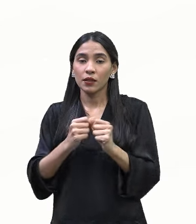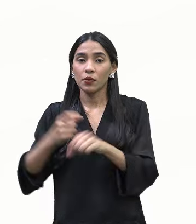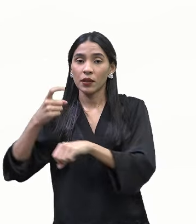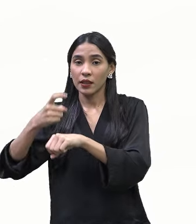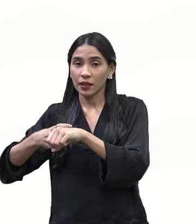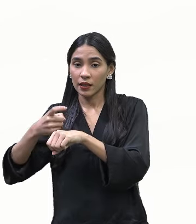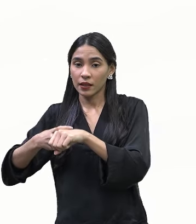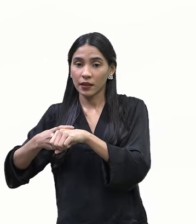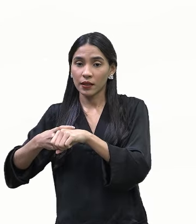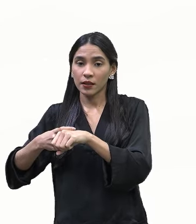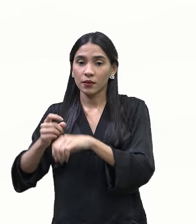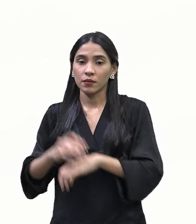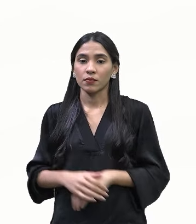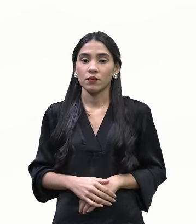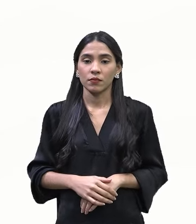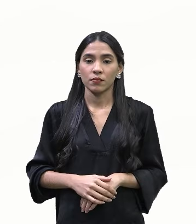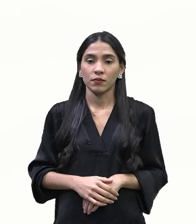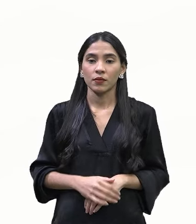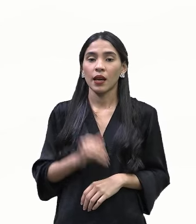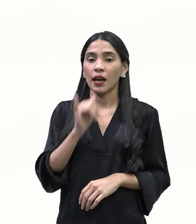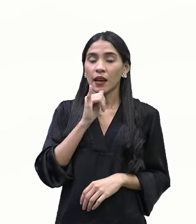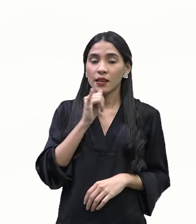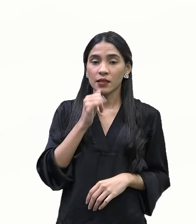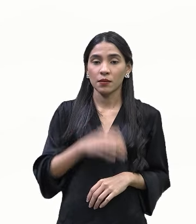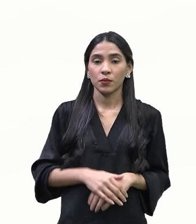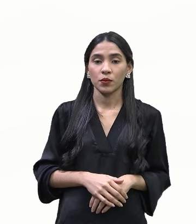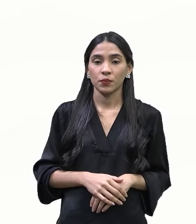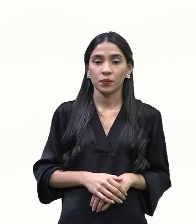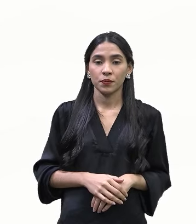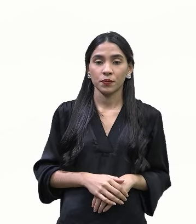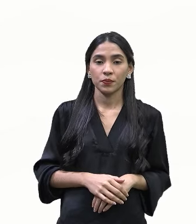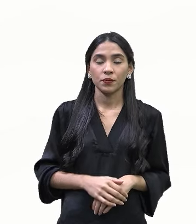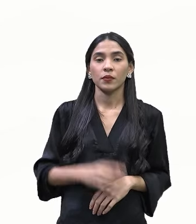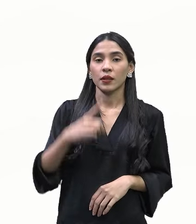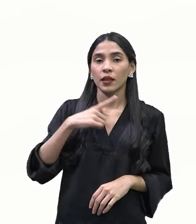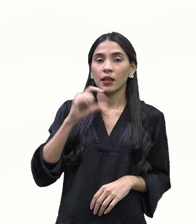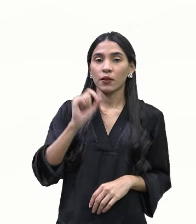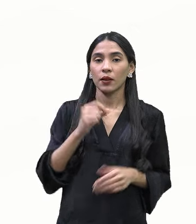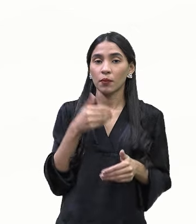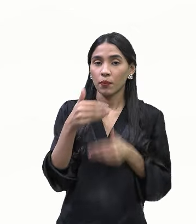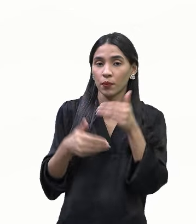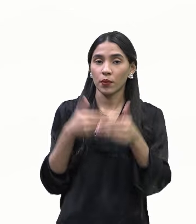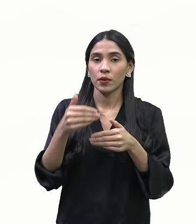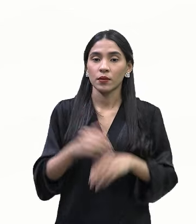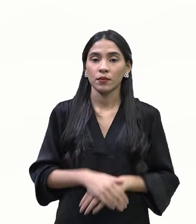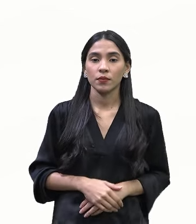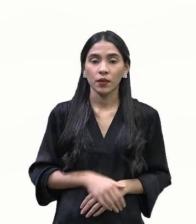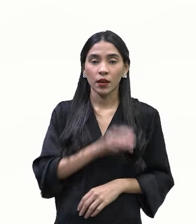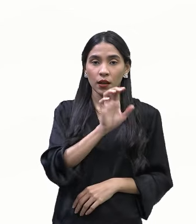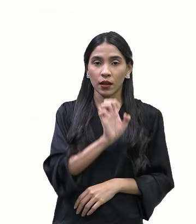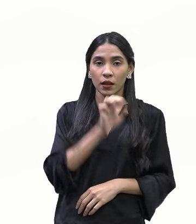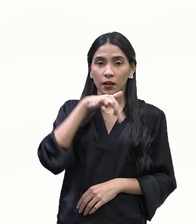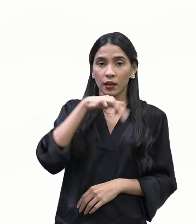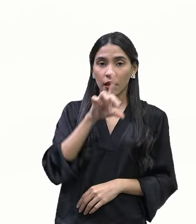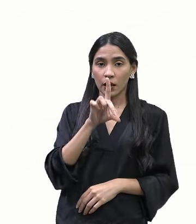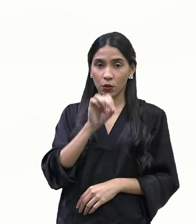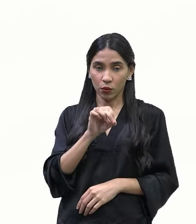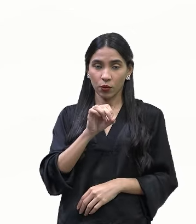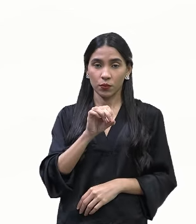quando nós estamos indo neste sentido, nós temos processos o quê?